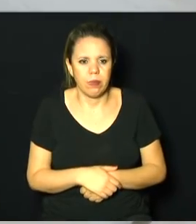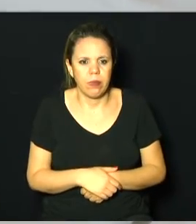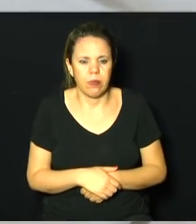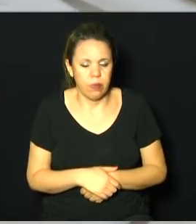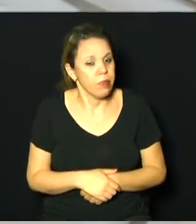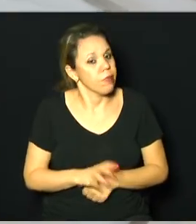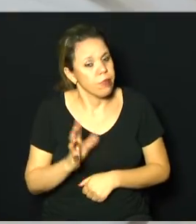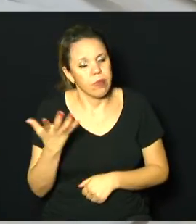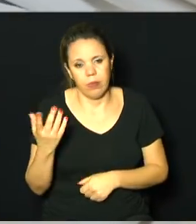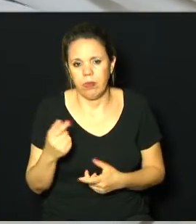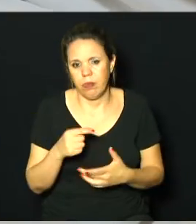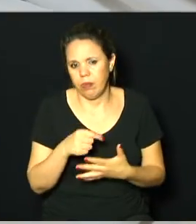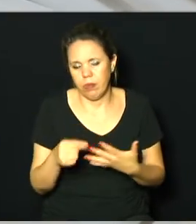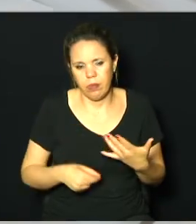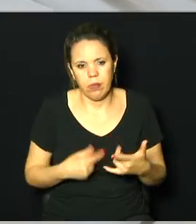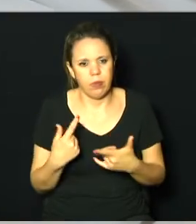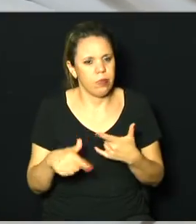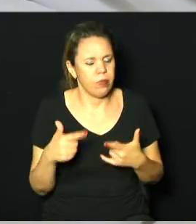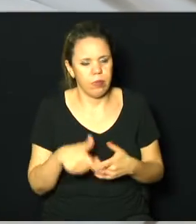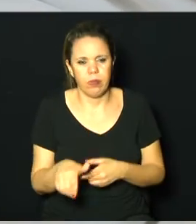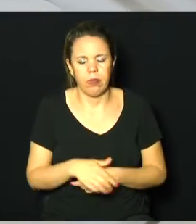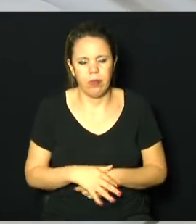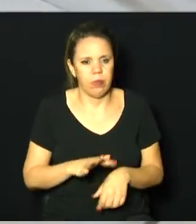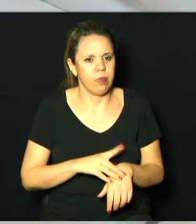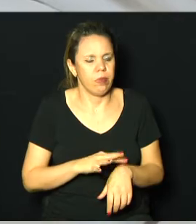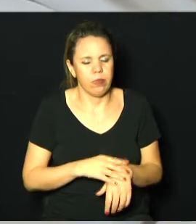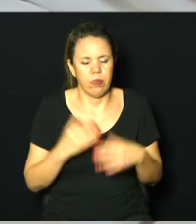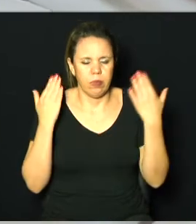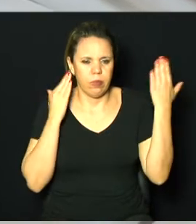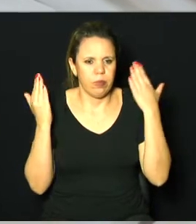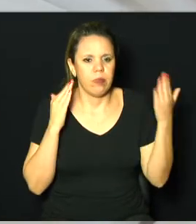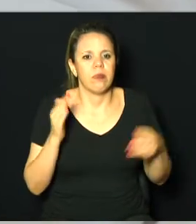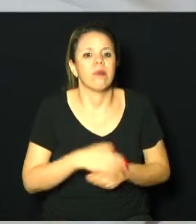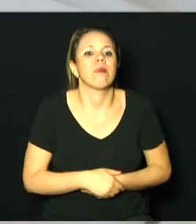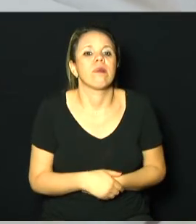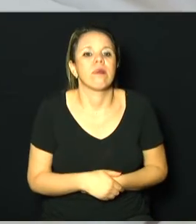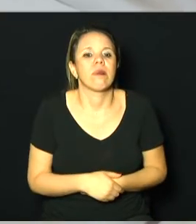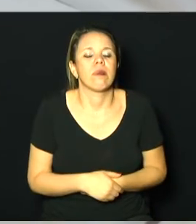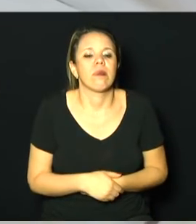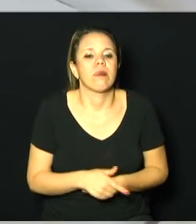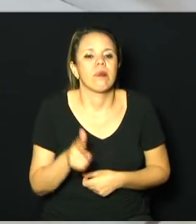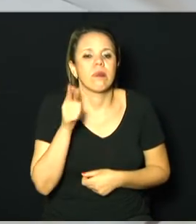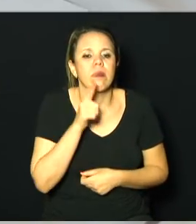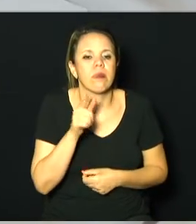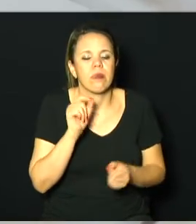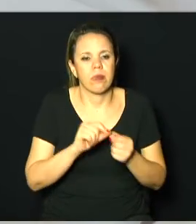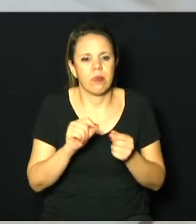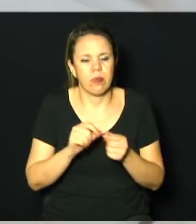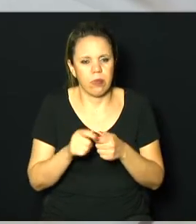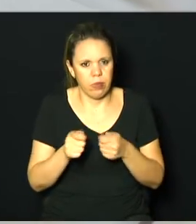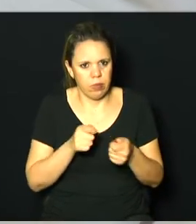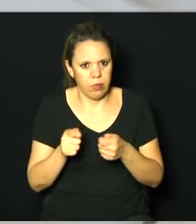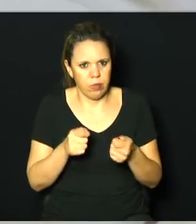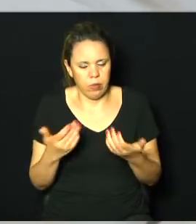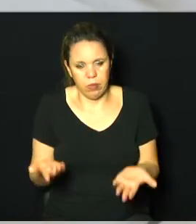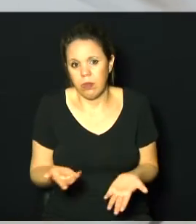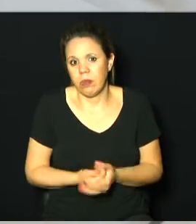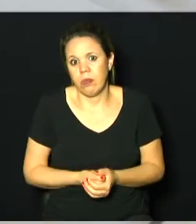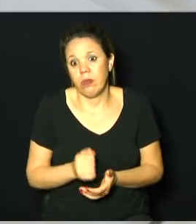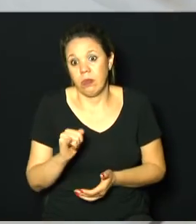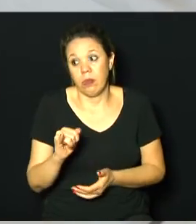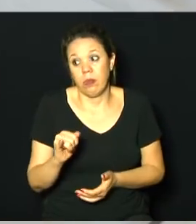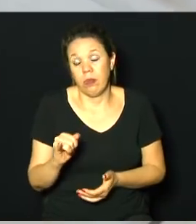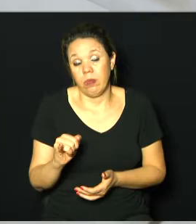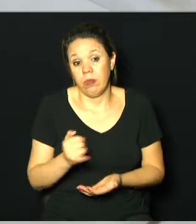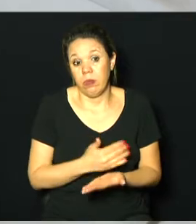uma depressão, pode causar outras doenças psicológicas, né? A gente consegue fazer até um controle, então, né? Assim, se a